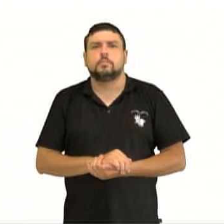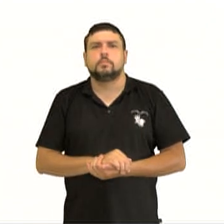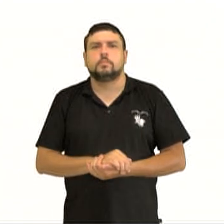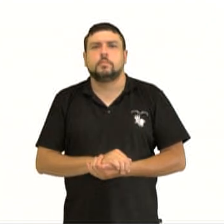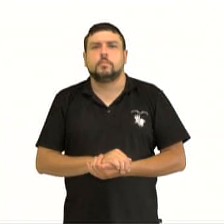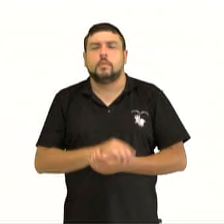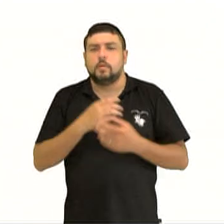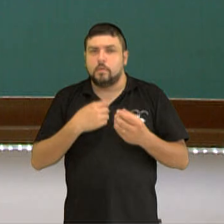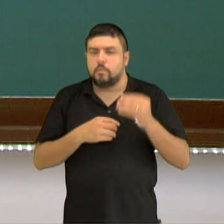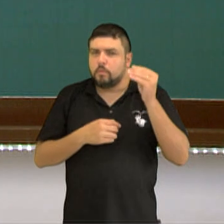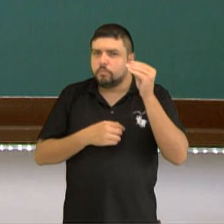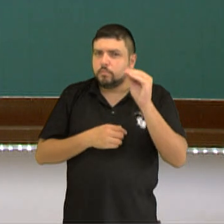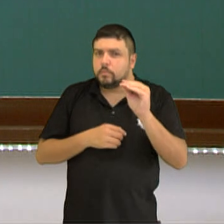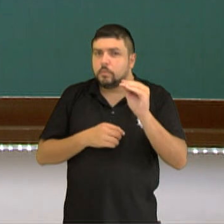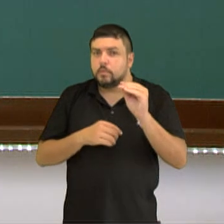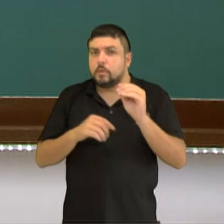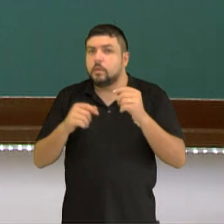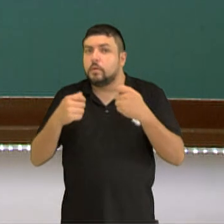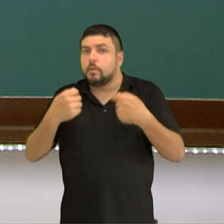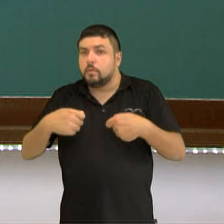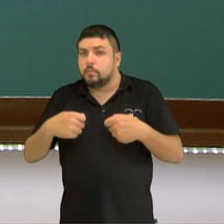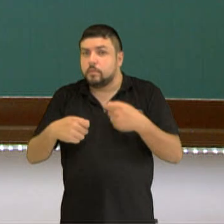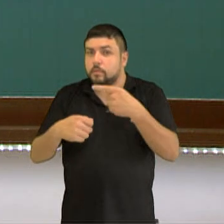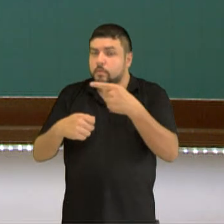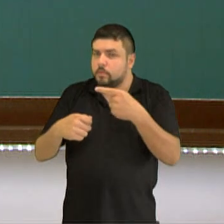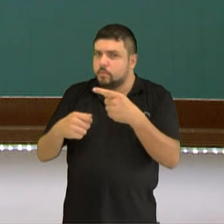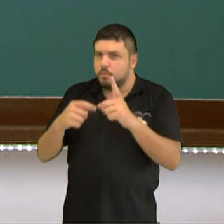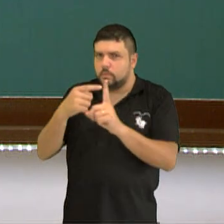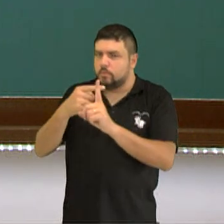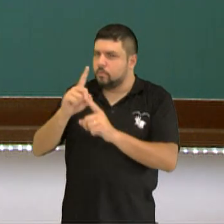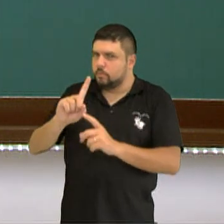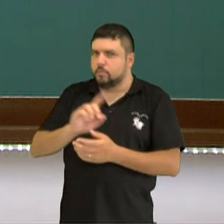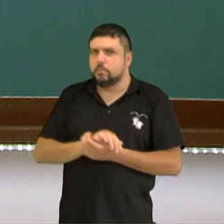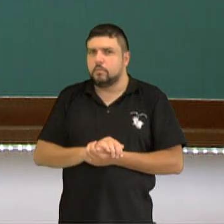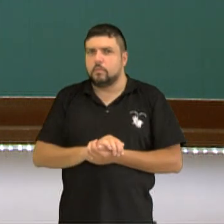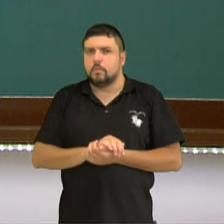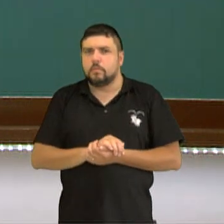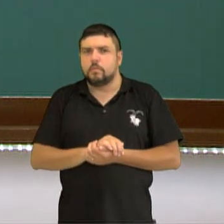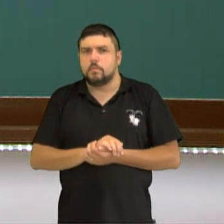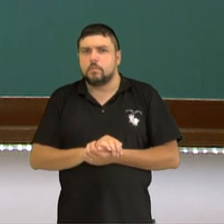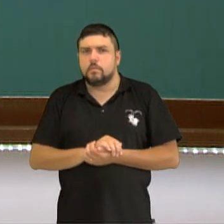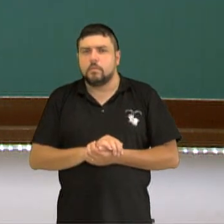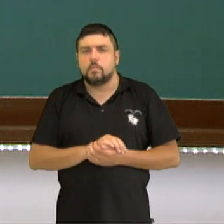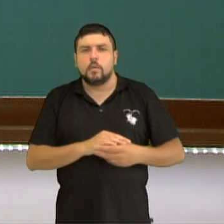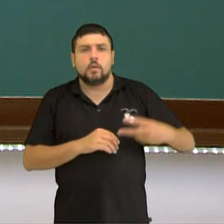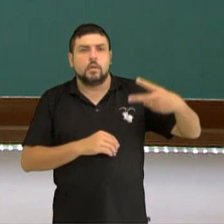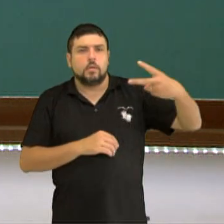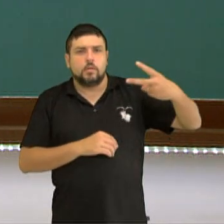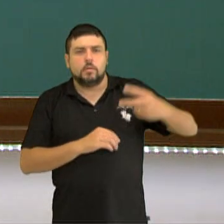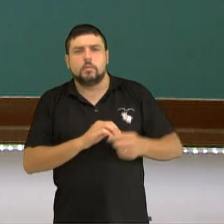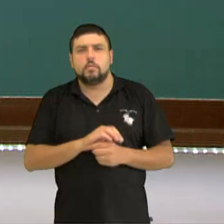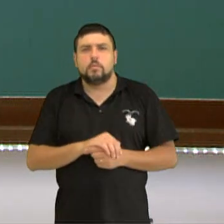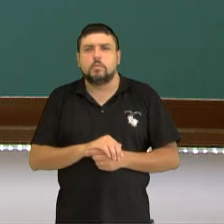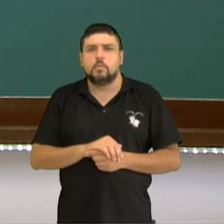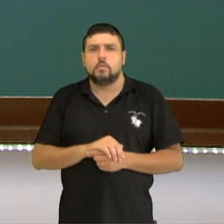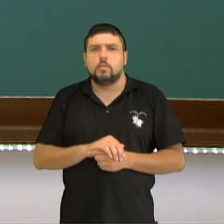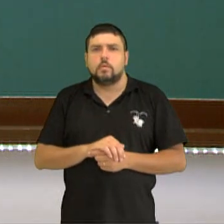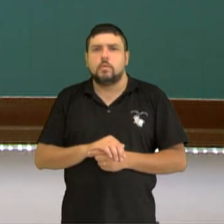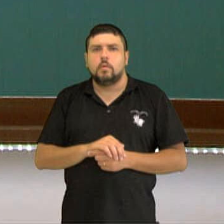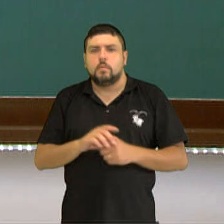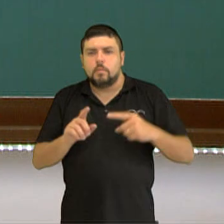ser negativo e não positivo. Segundo, o ponto de interseção significa quando duas retas se